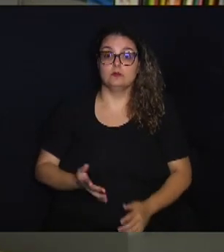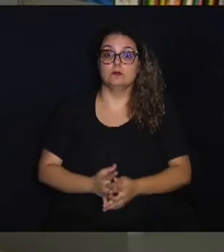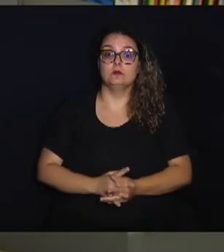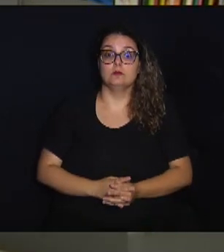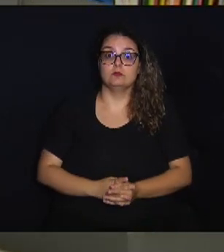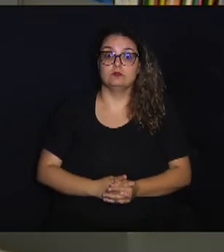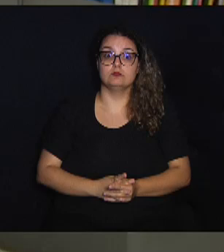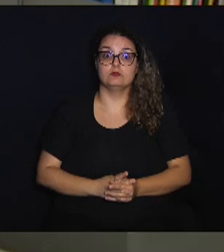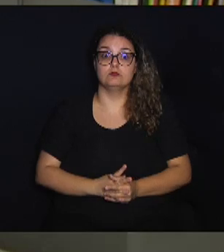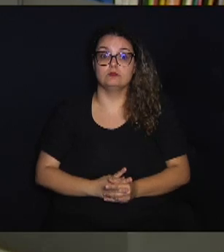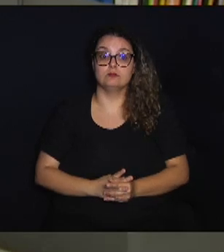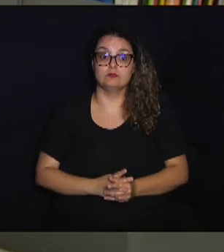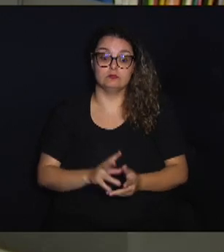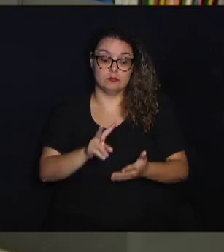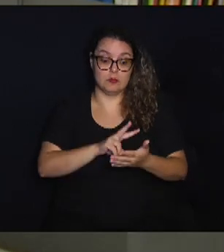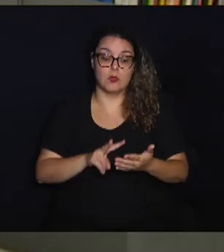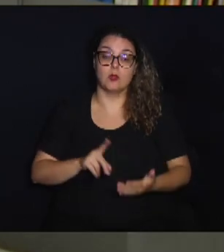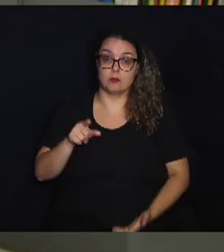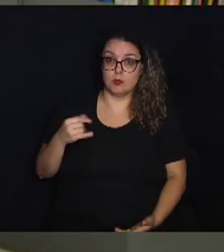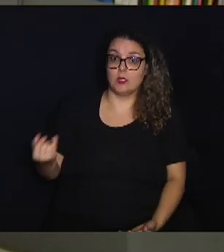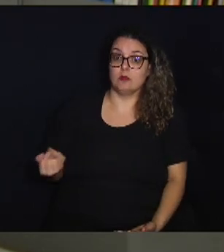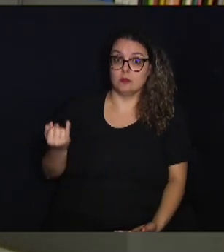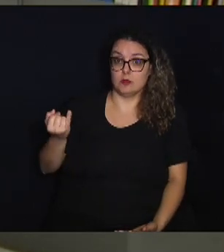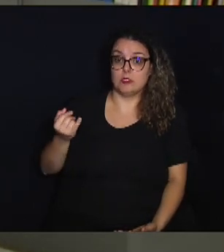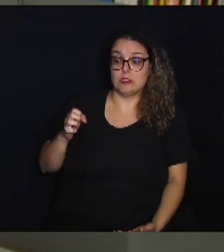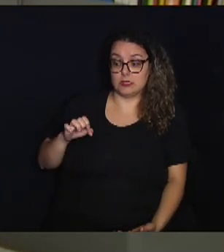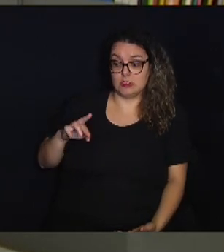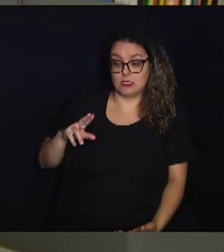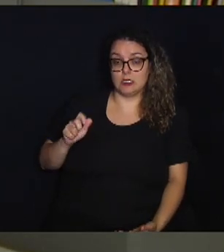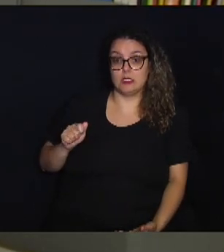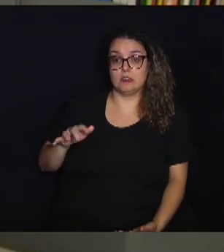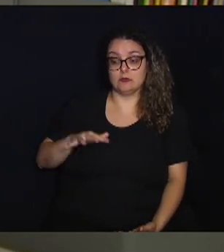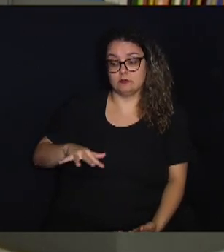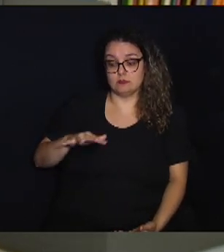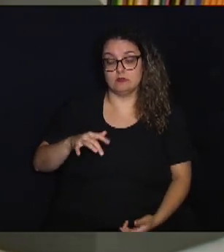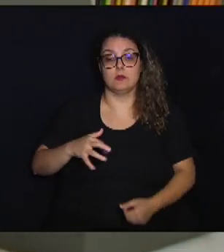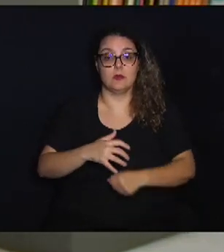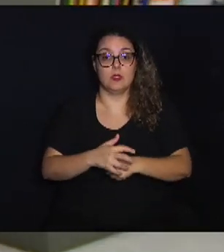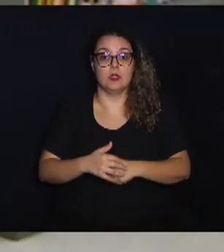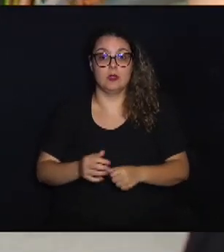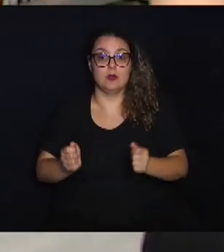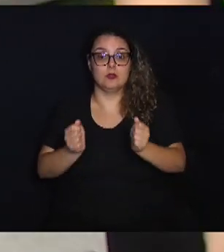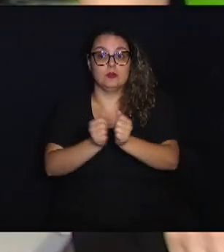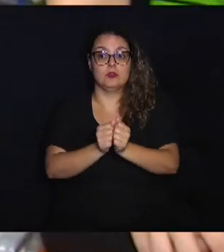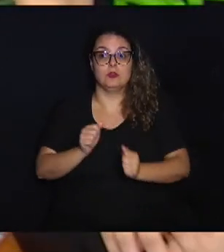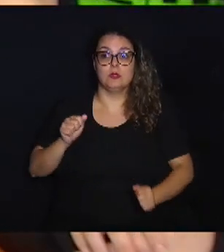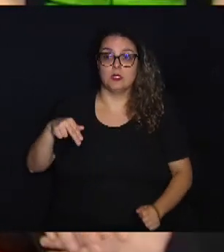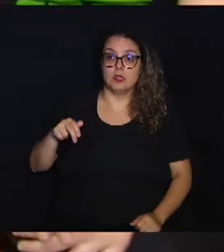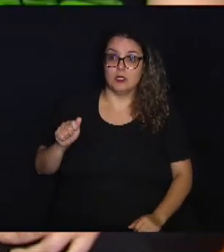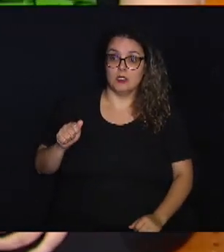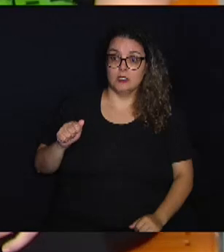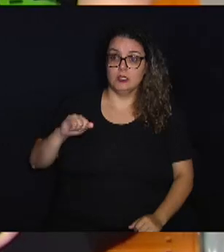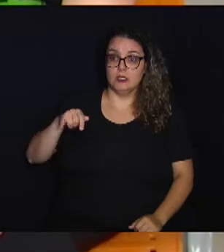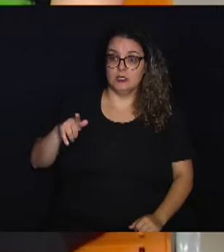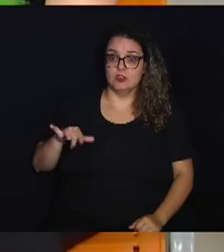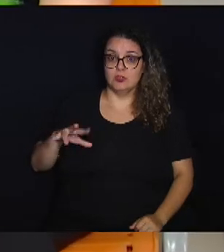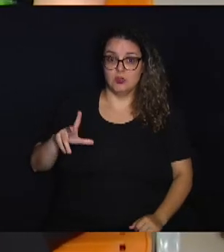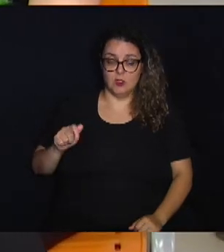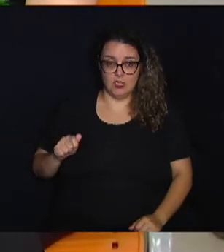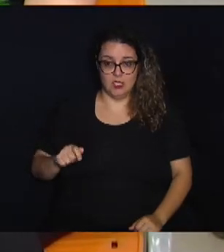como a leitura é fundamental nessa era de mundo digital. Por isso estou aqui com a Ana Júlia Valés, que